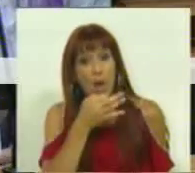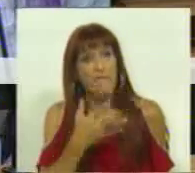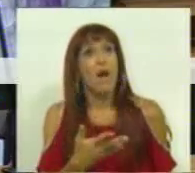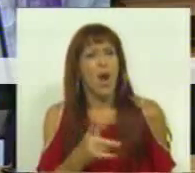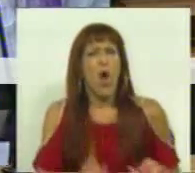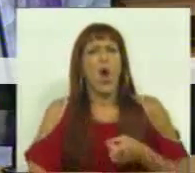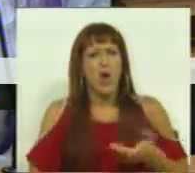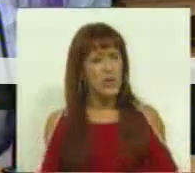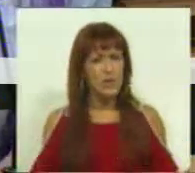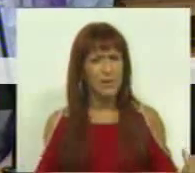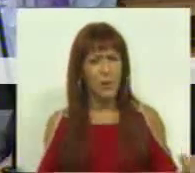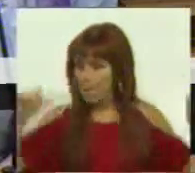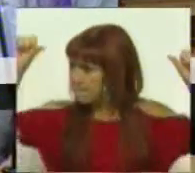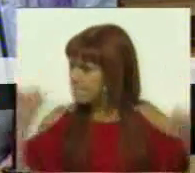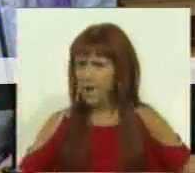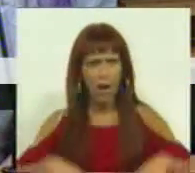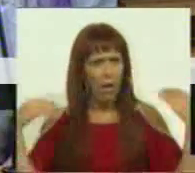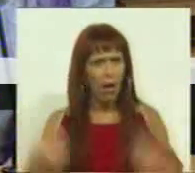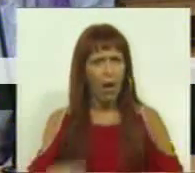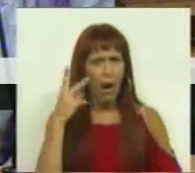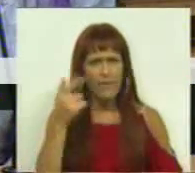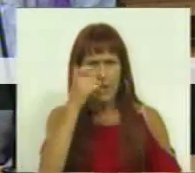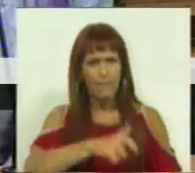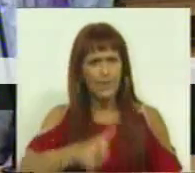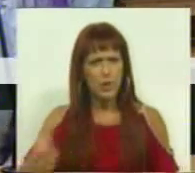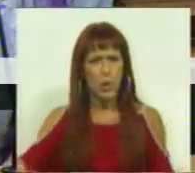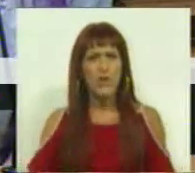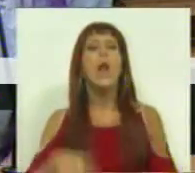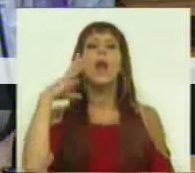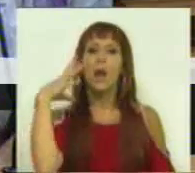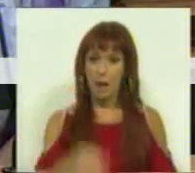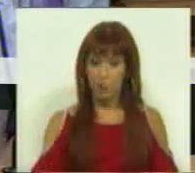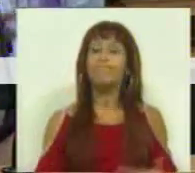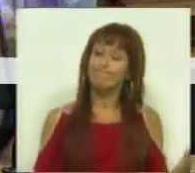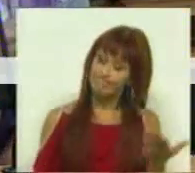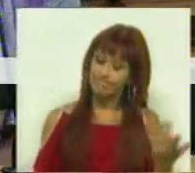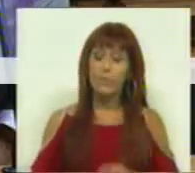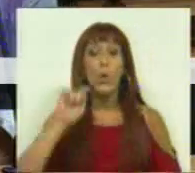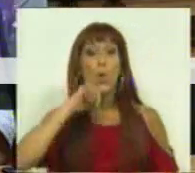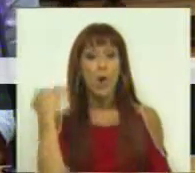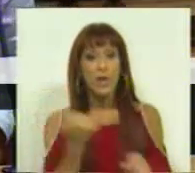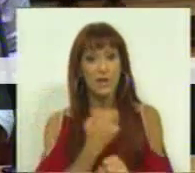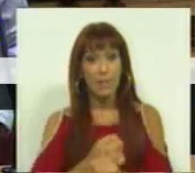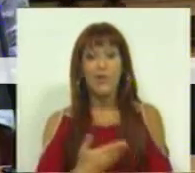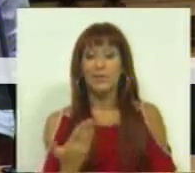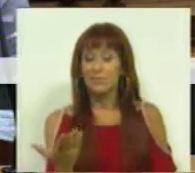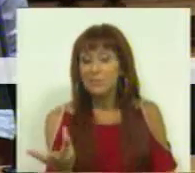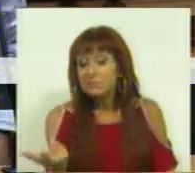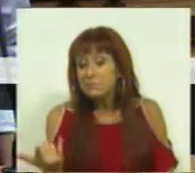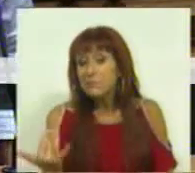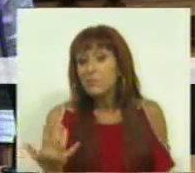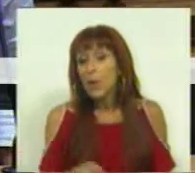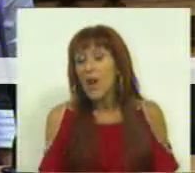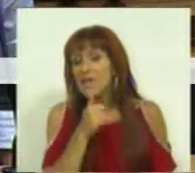é exatamente para piorar a vida das pessoas. Naturalmente que o Código de Trabalho, que ainda está